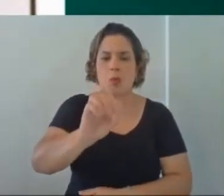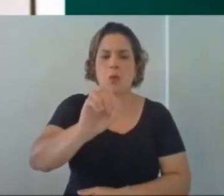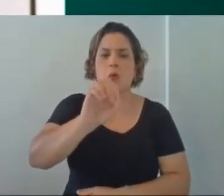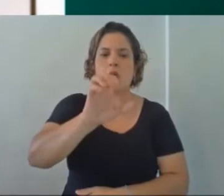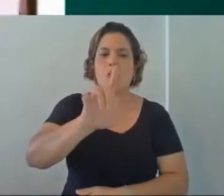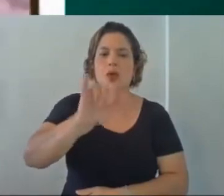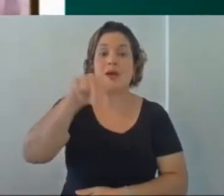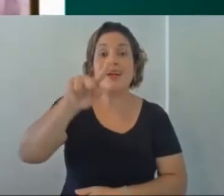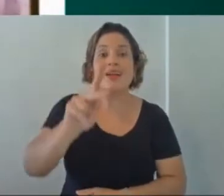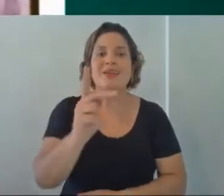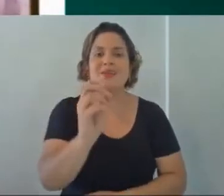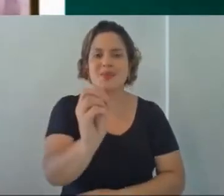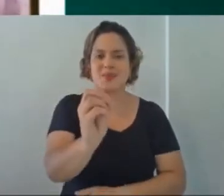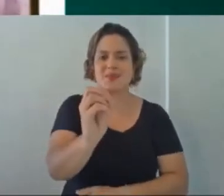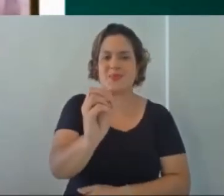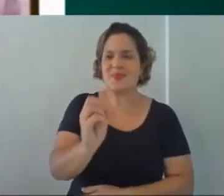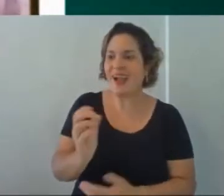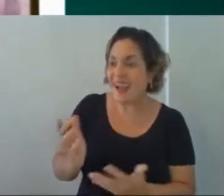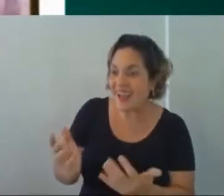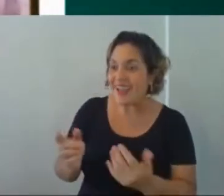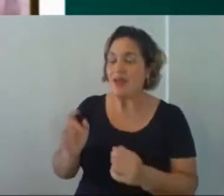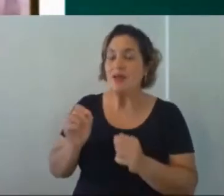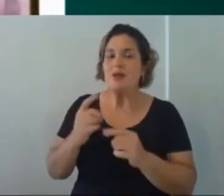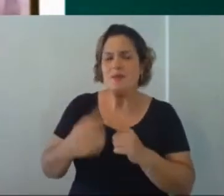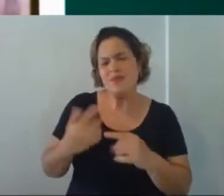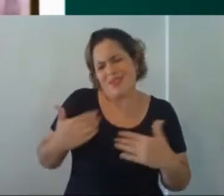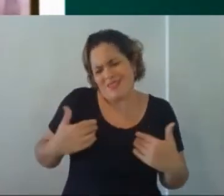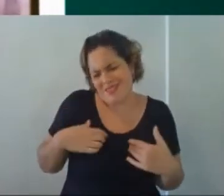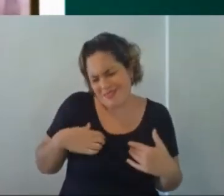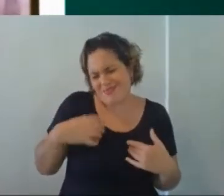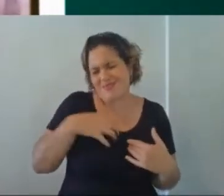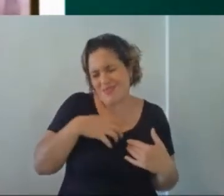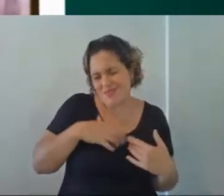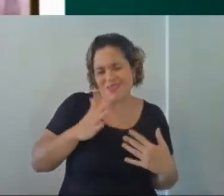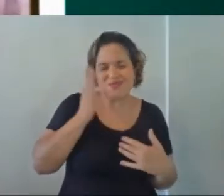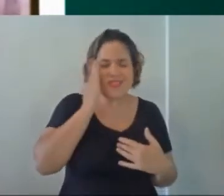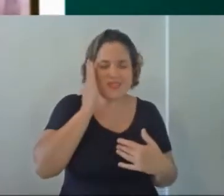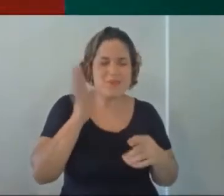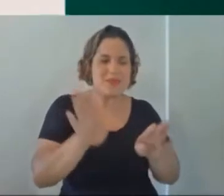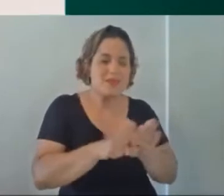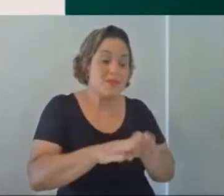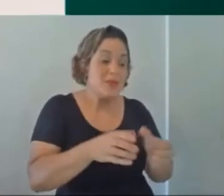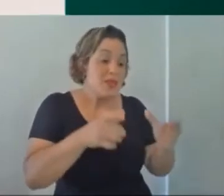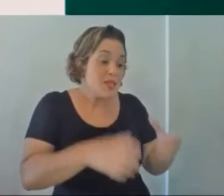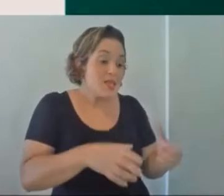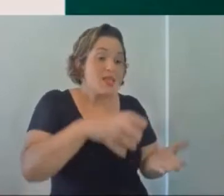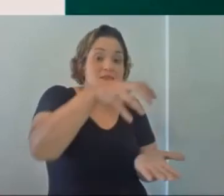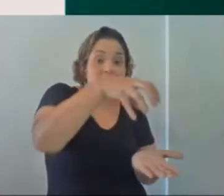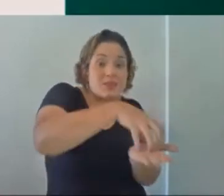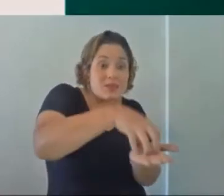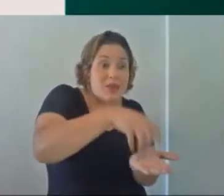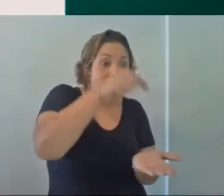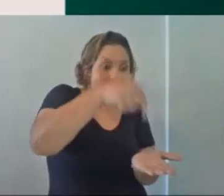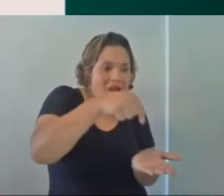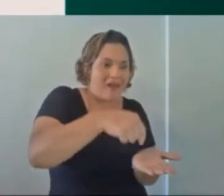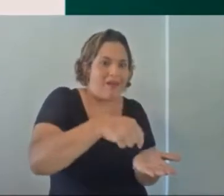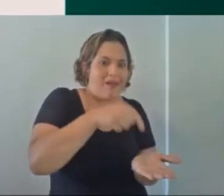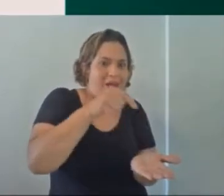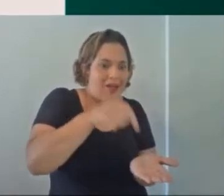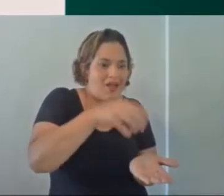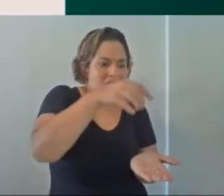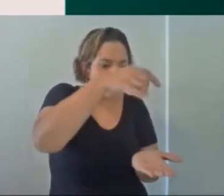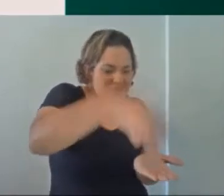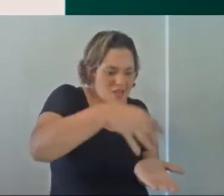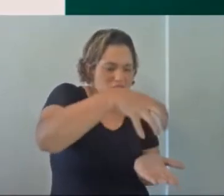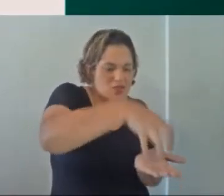carinhosamente me chamava de caboclinho também algumas vezes, acho que também reconhecendo esse lugar, né? Pois ela é a indígena que sai da cidade,